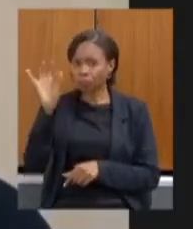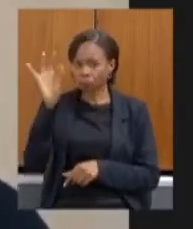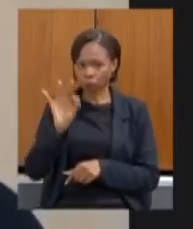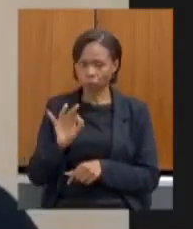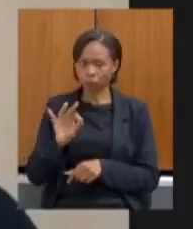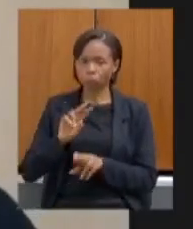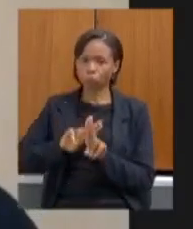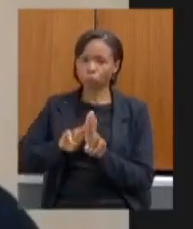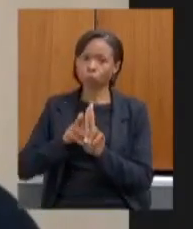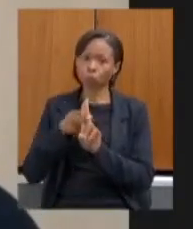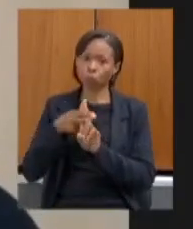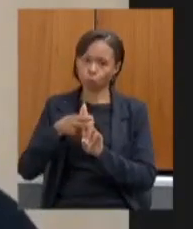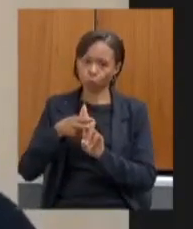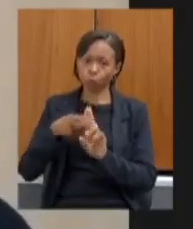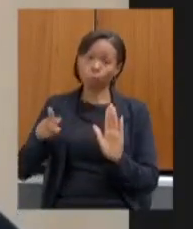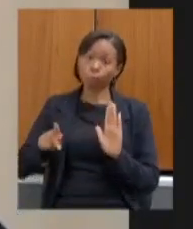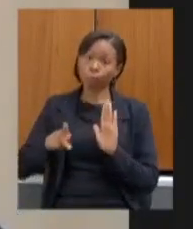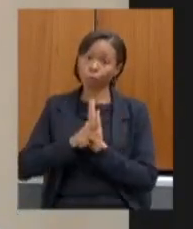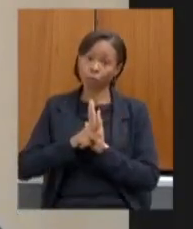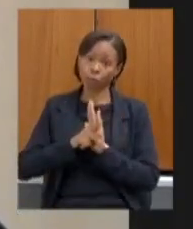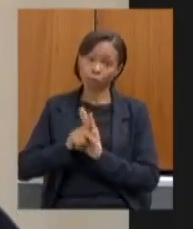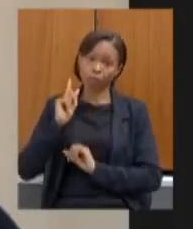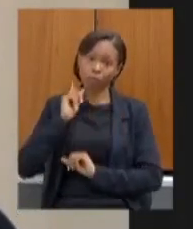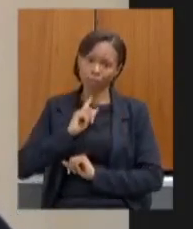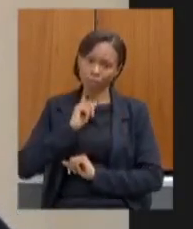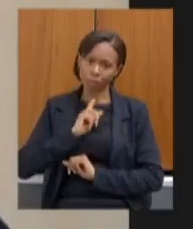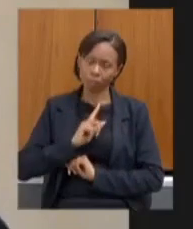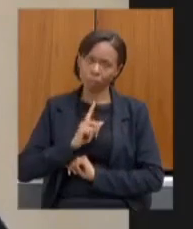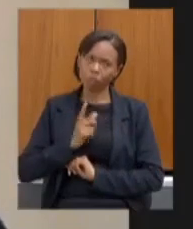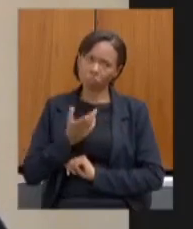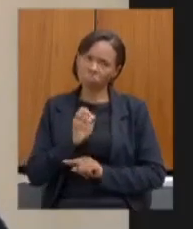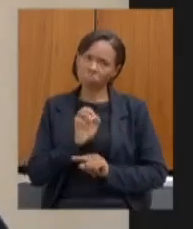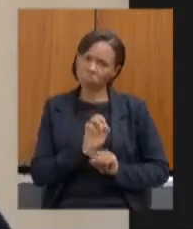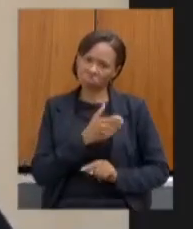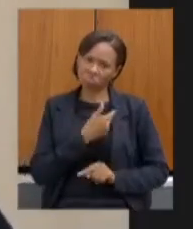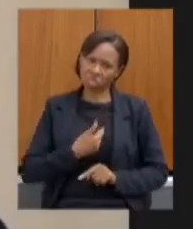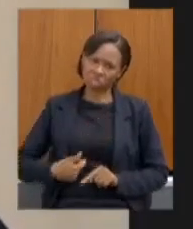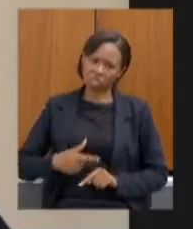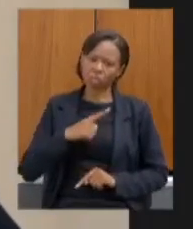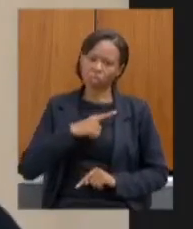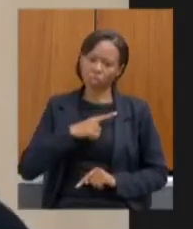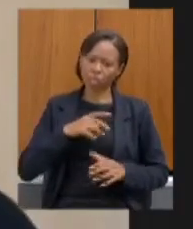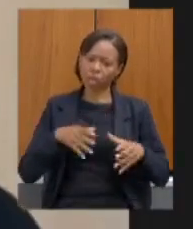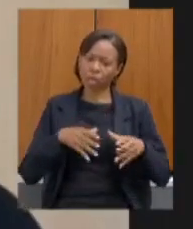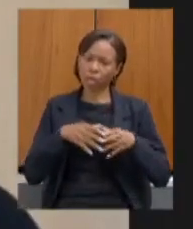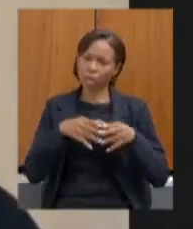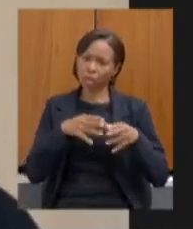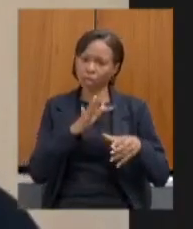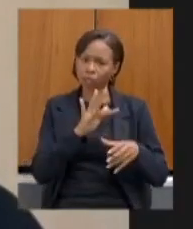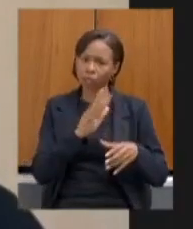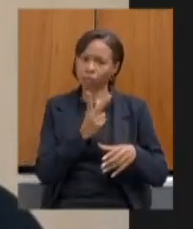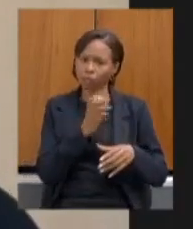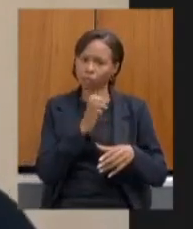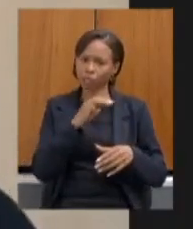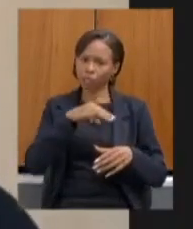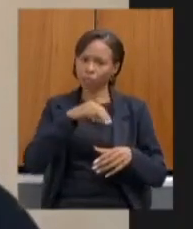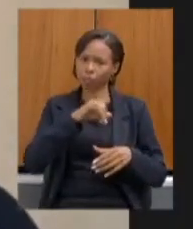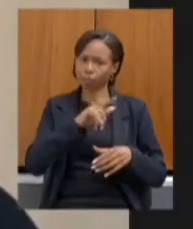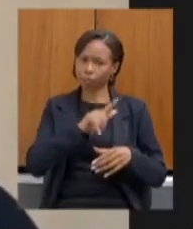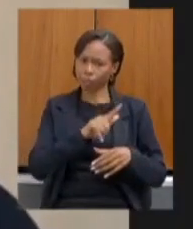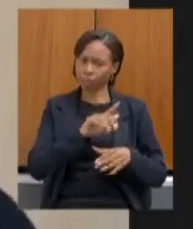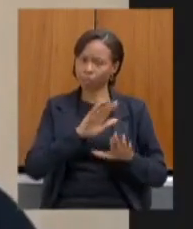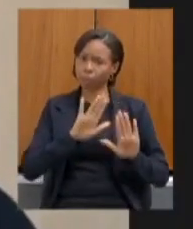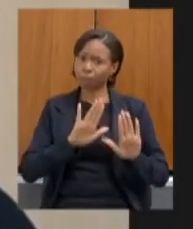pertencente ao Estado. O Estado tem a rede FEMIC, mas é uma autarquia. O único hospital que o Estado tem é o hospital